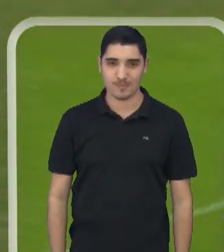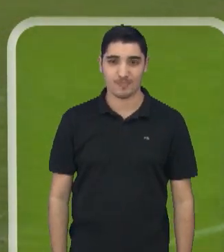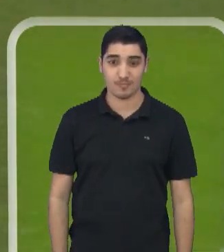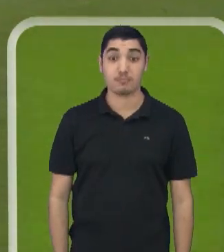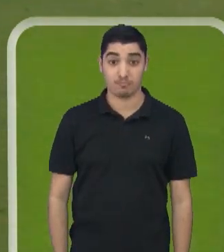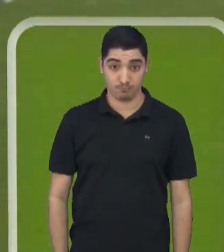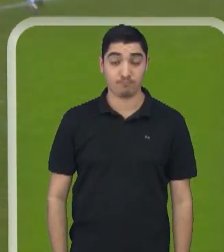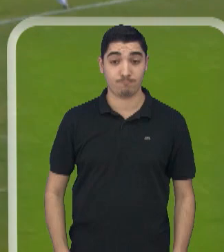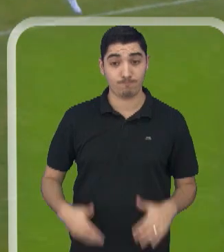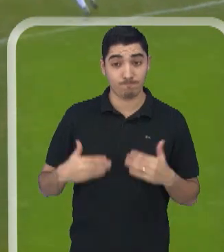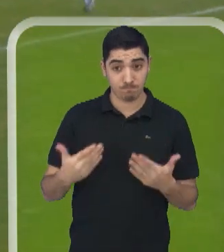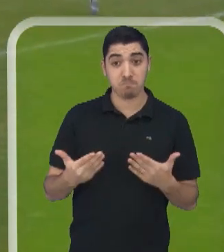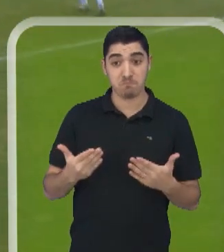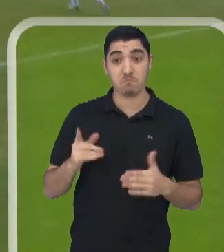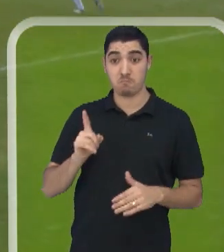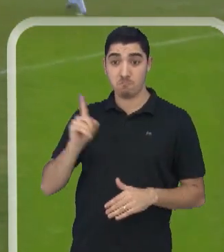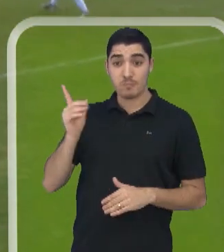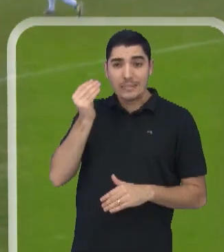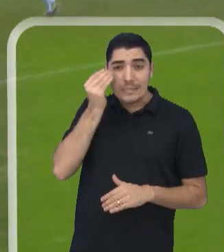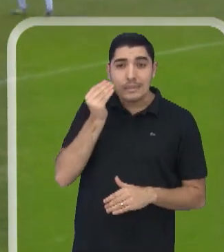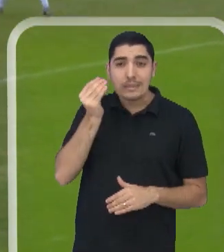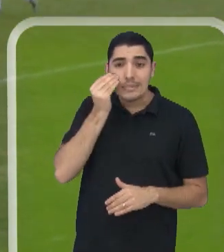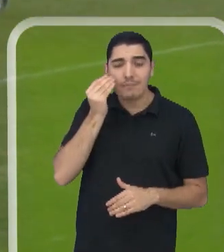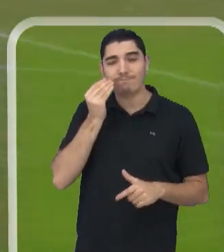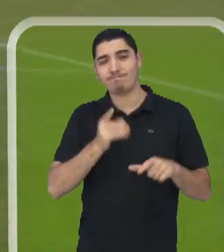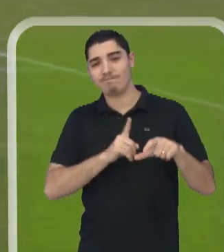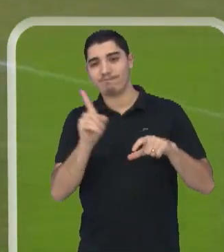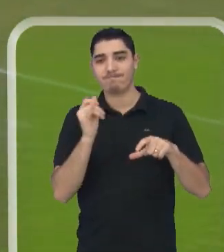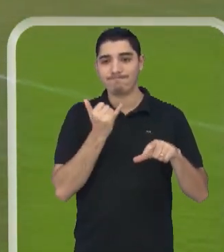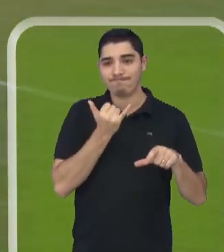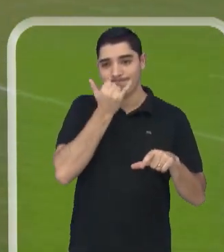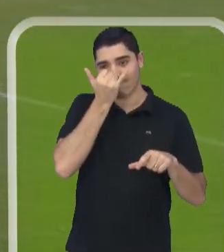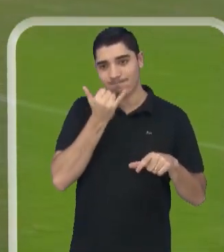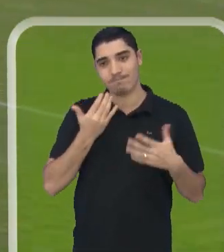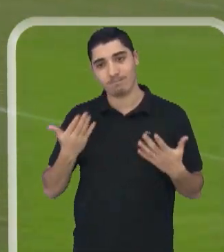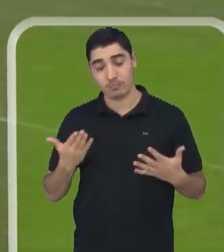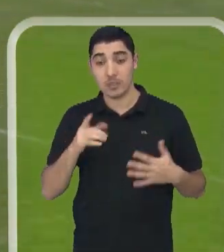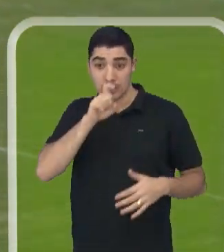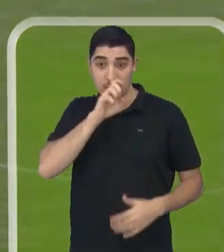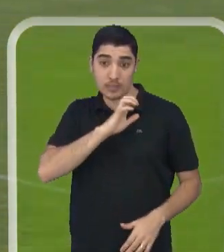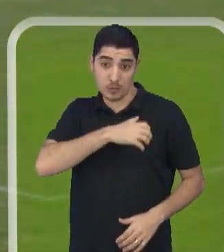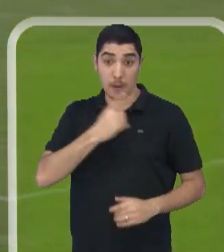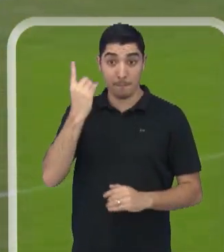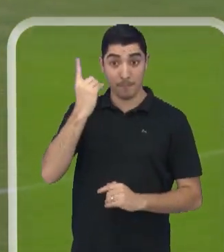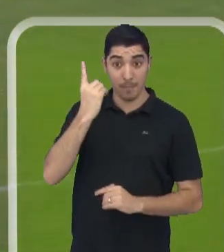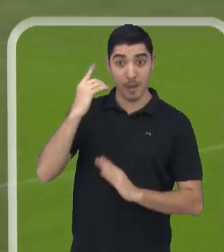E essas foram algumas das chances desperdiçadas pelo São José na primeira etapa.